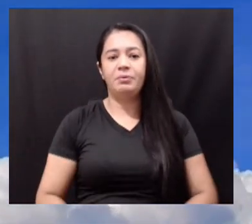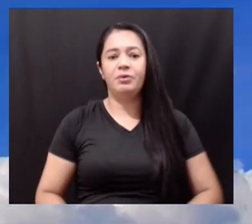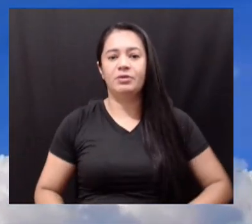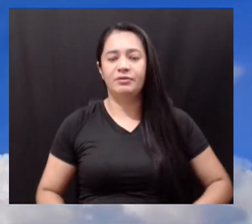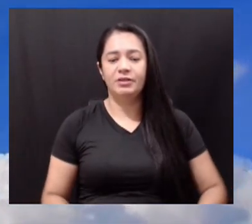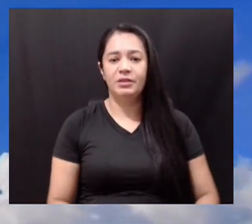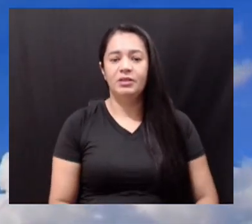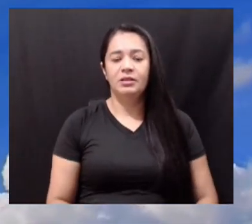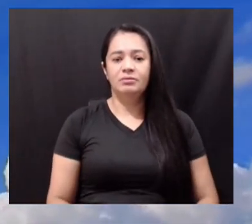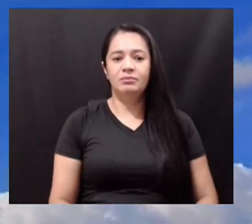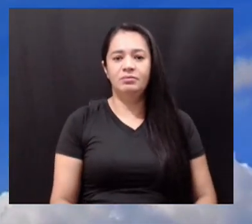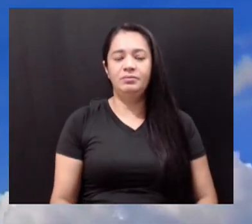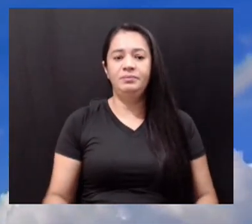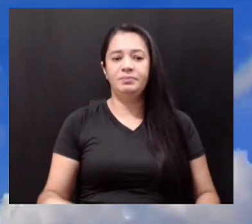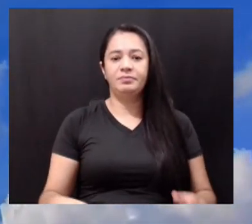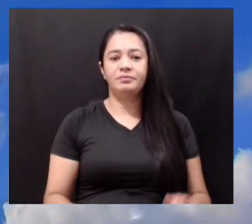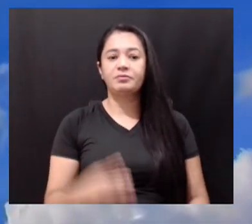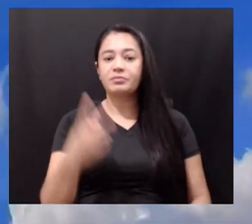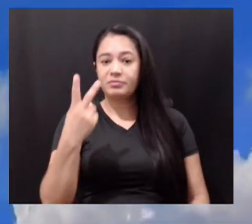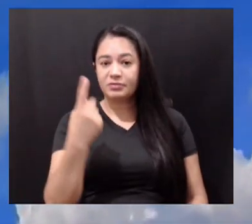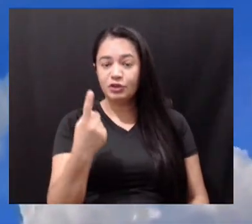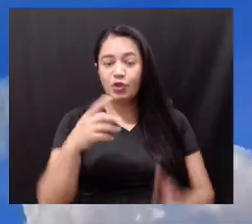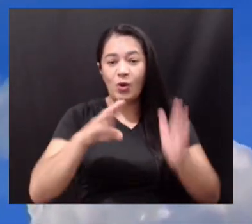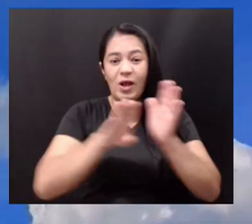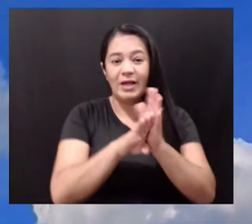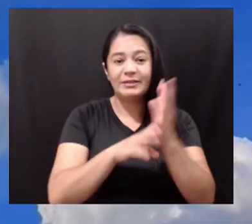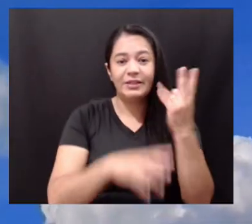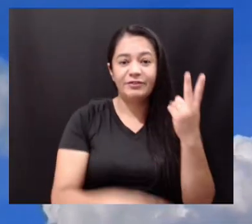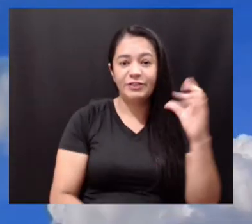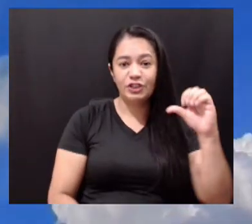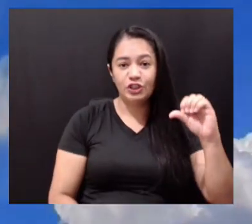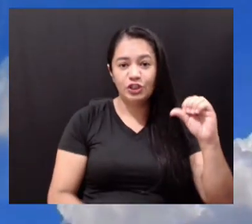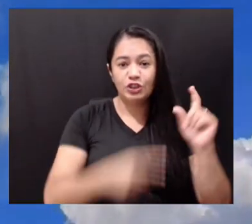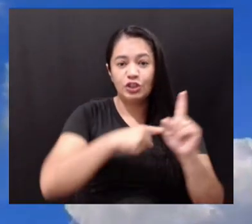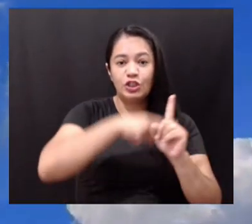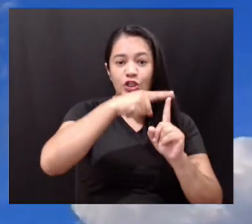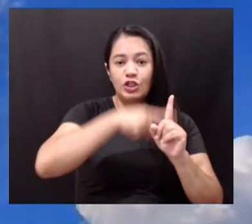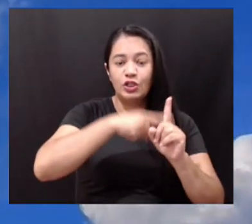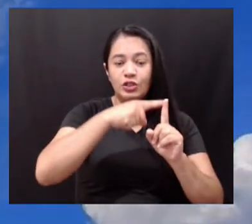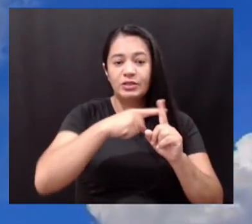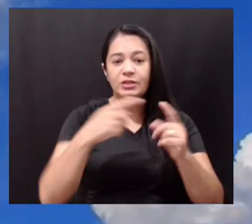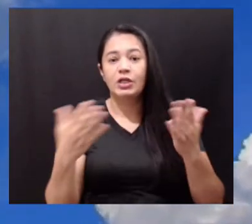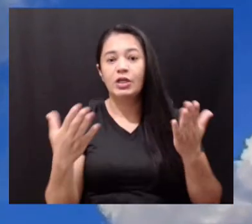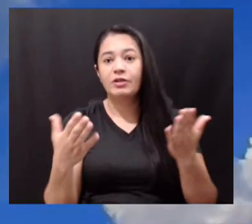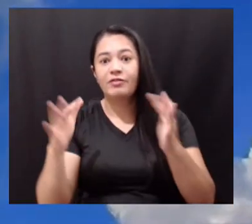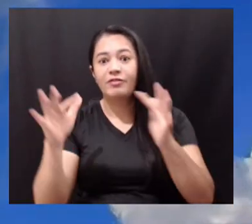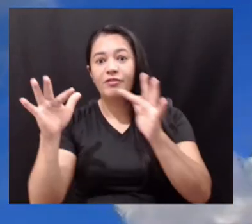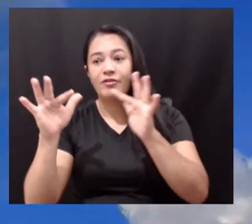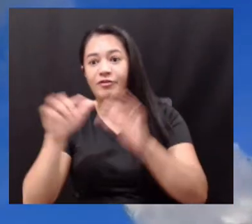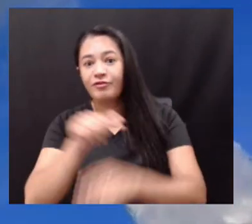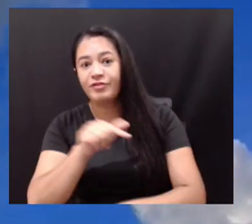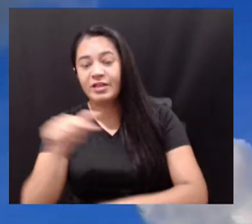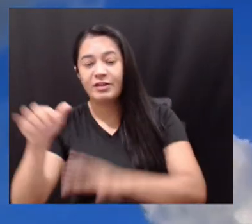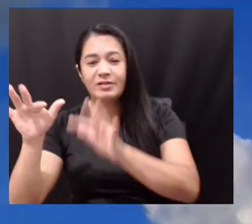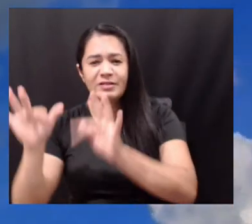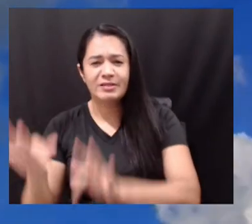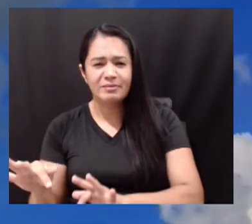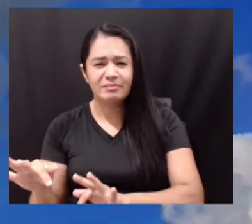21, máxima 29. E para o finalzão de semana, sabadão,